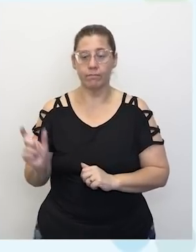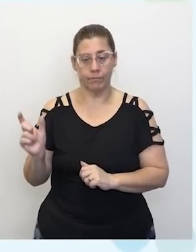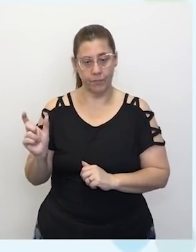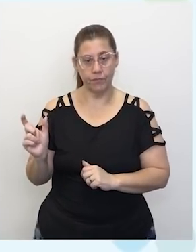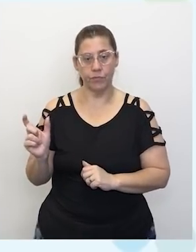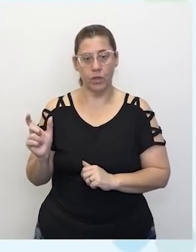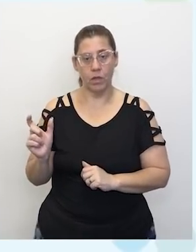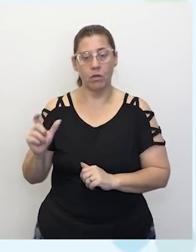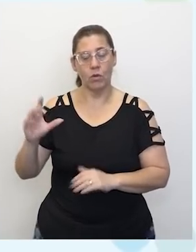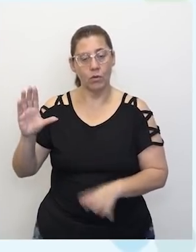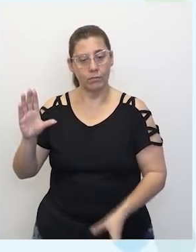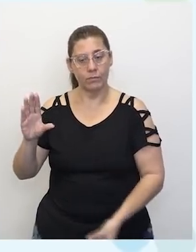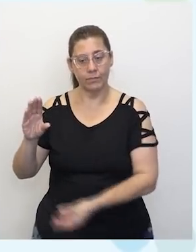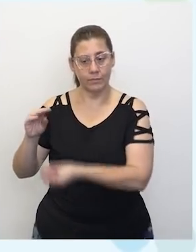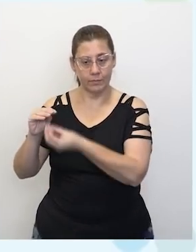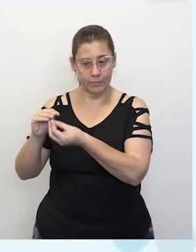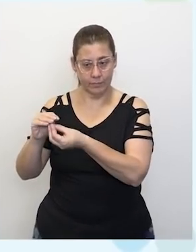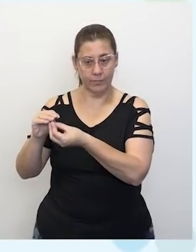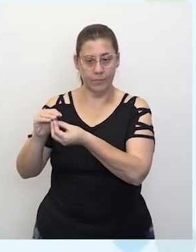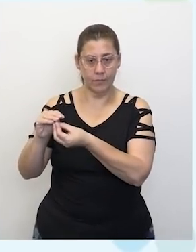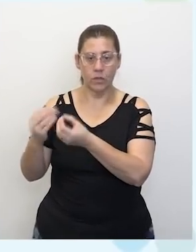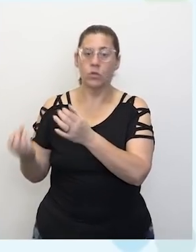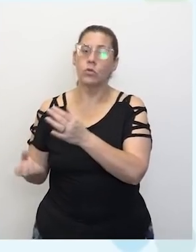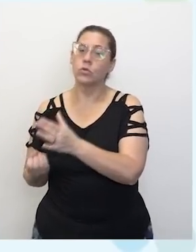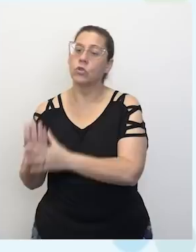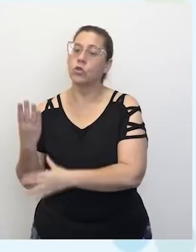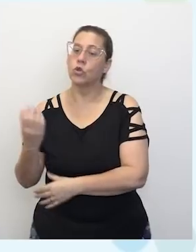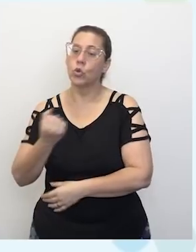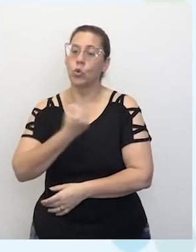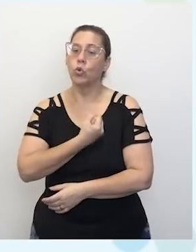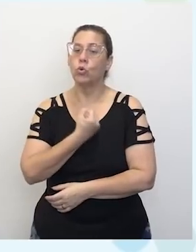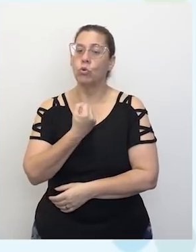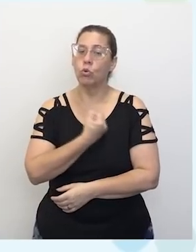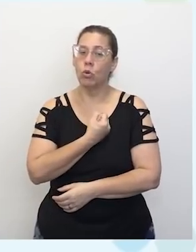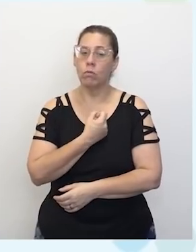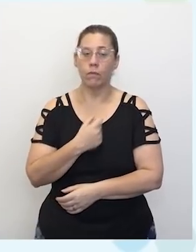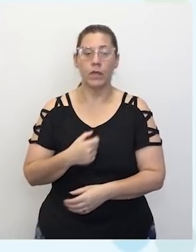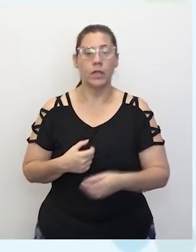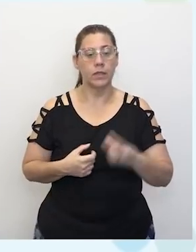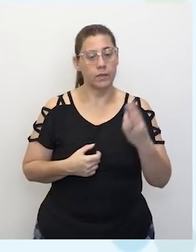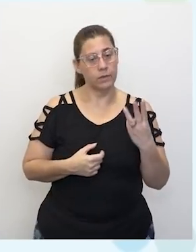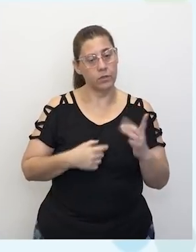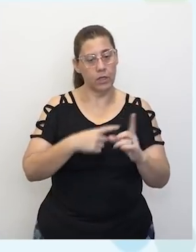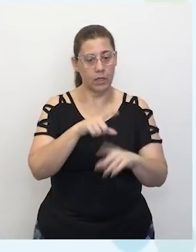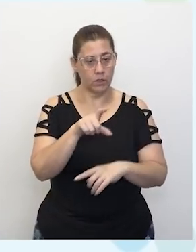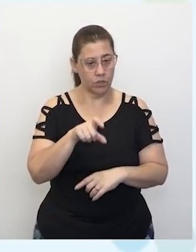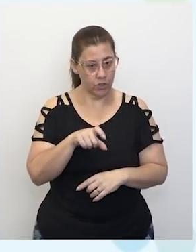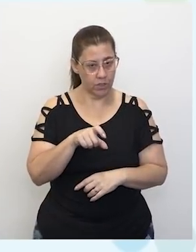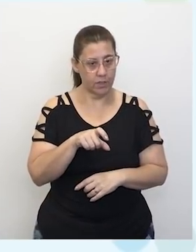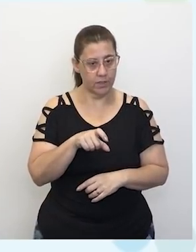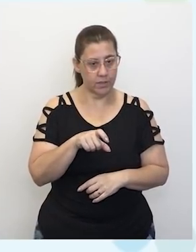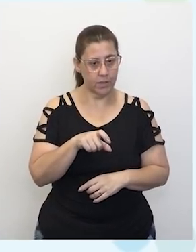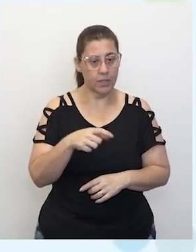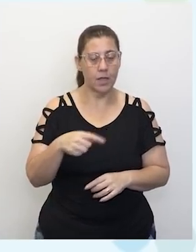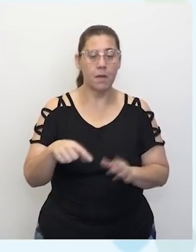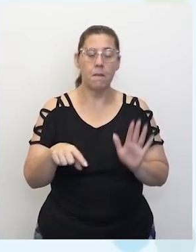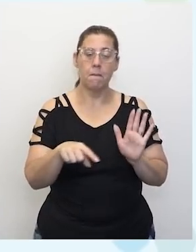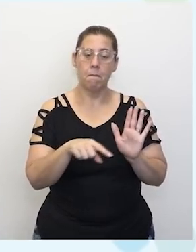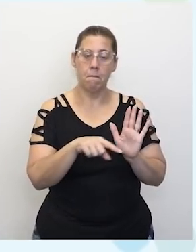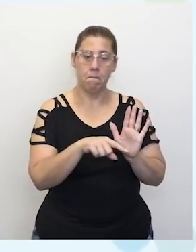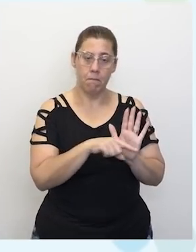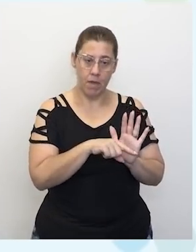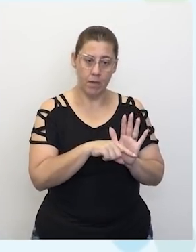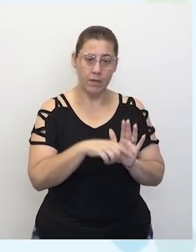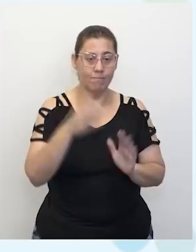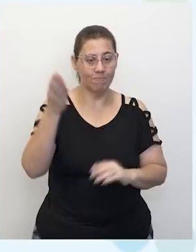eu acrescentei aqui. Então, surge do outro lado outro número. Olha lá, ó. Vai ficar assim. 3x. Esse menos 3 mais 3,